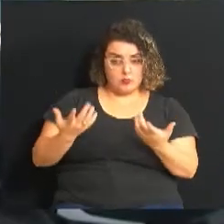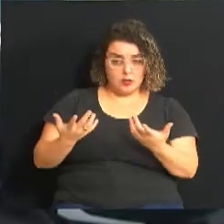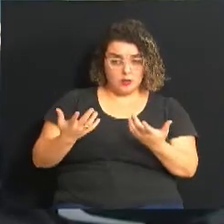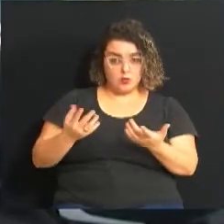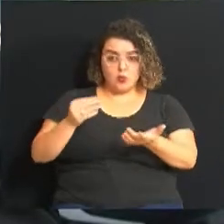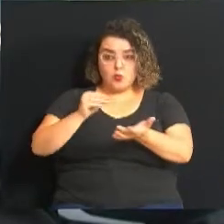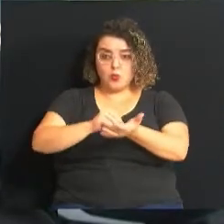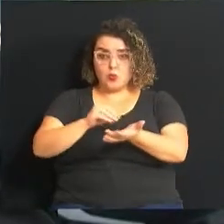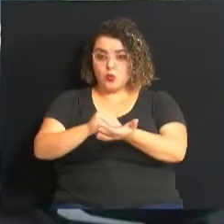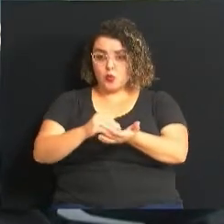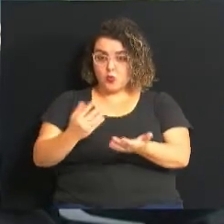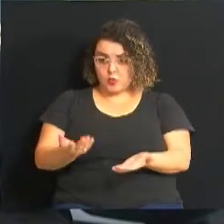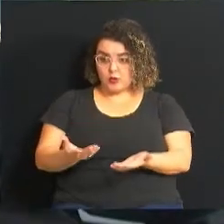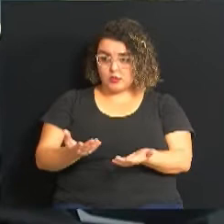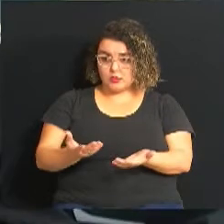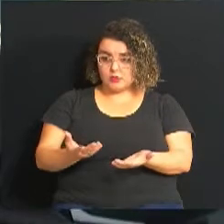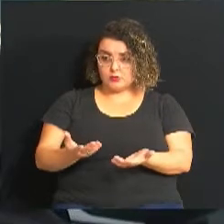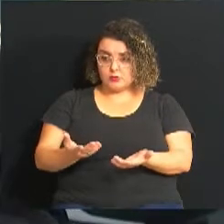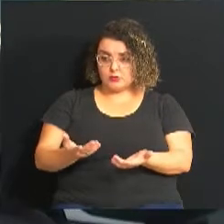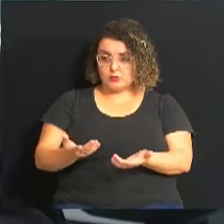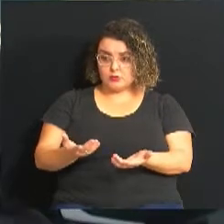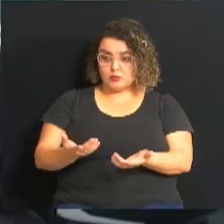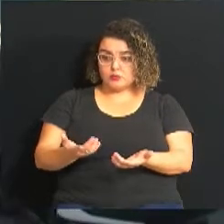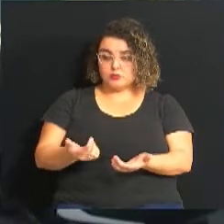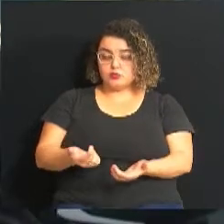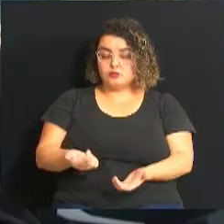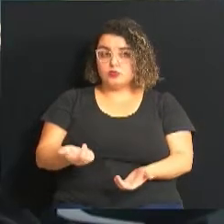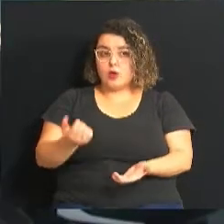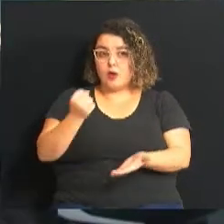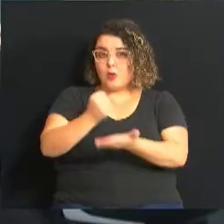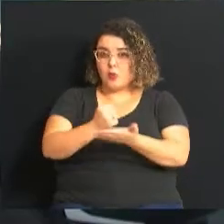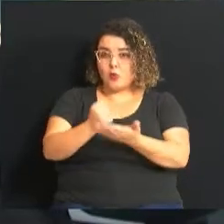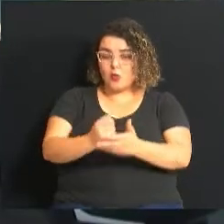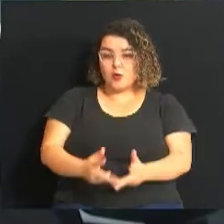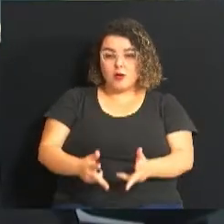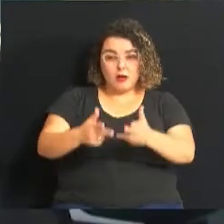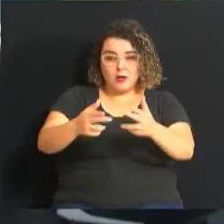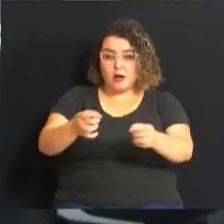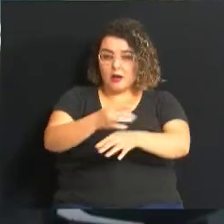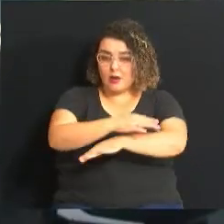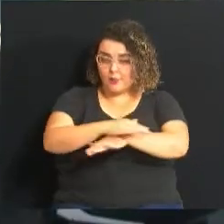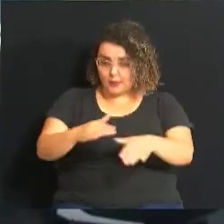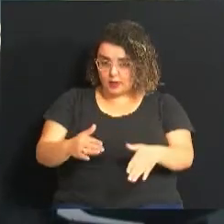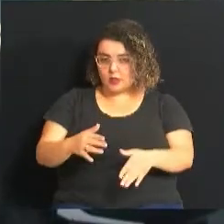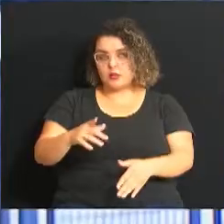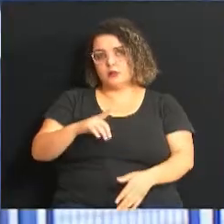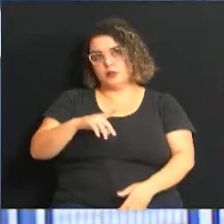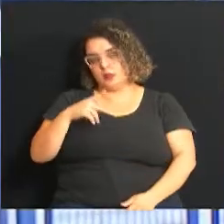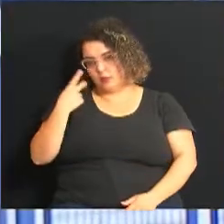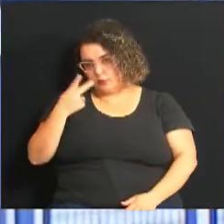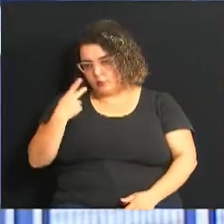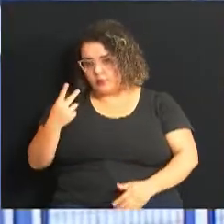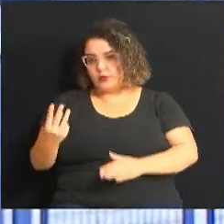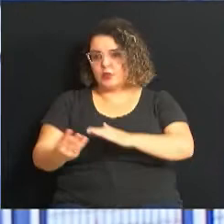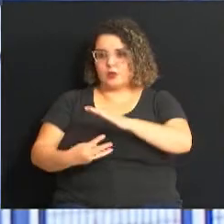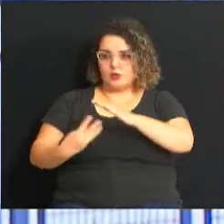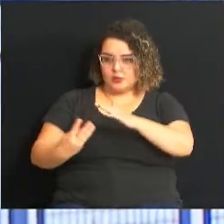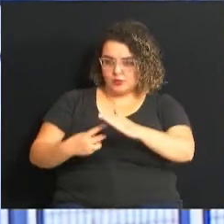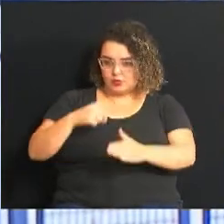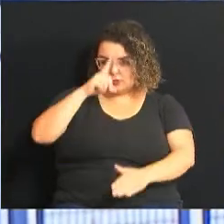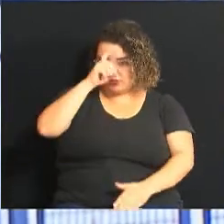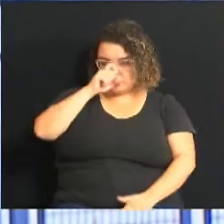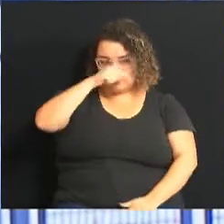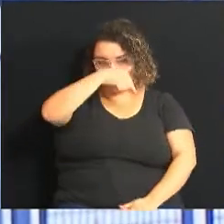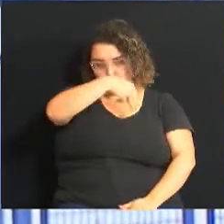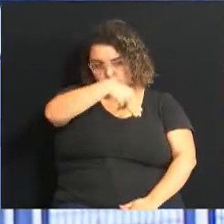falta com o problema de descontinuidade desses contratos. Há uma política de terceirização na rede Mário Gatti, já